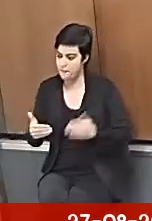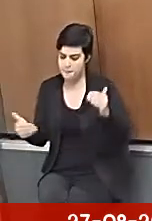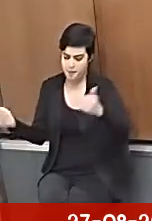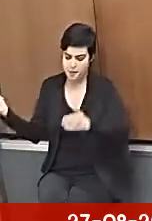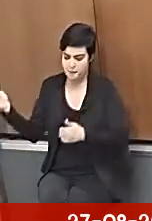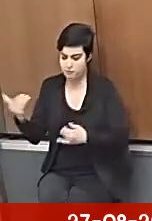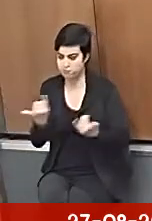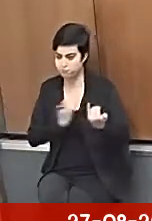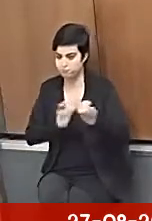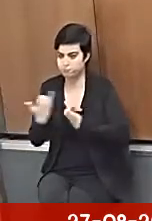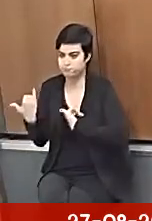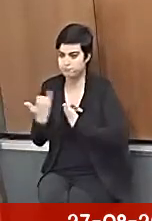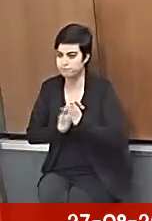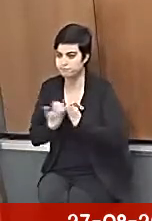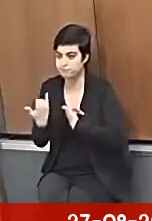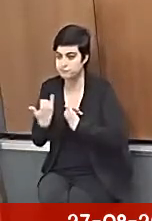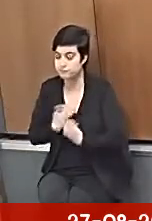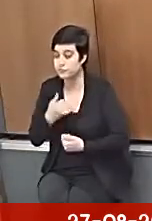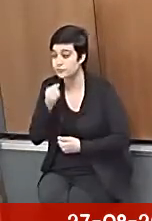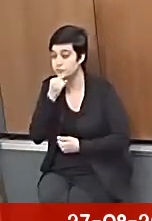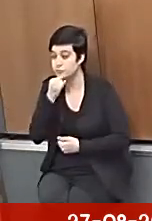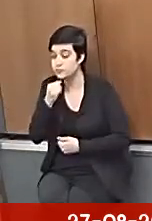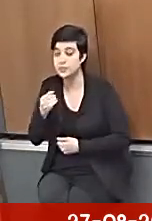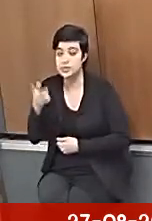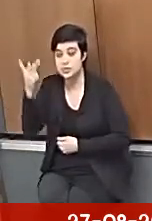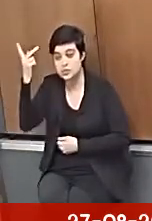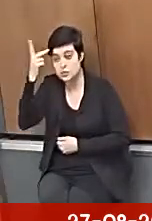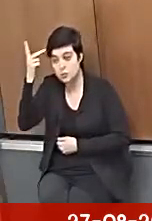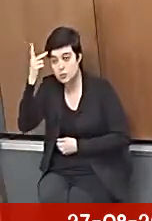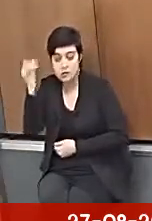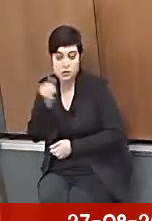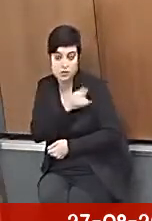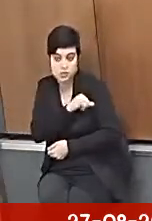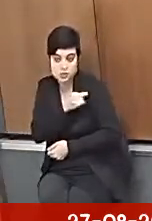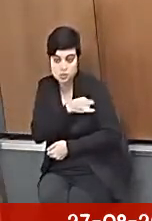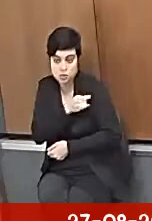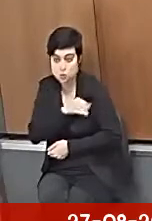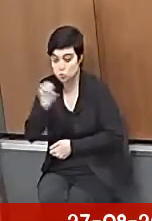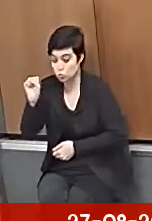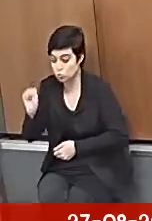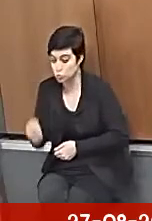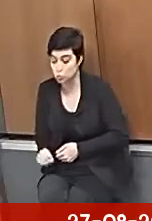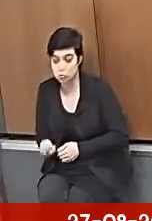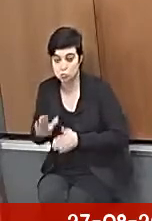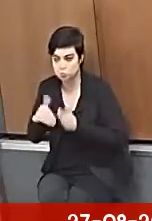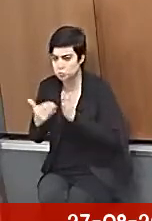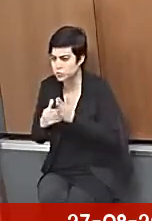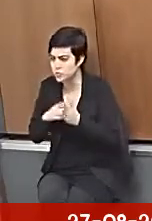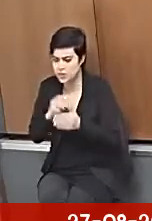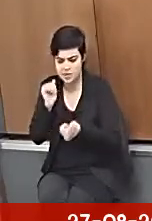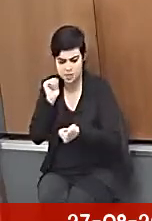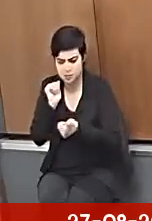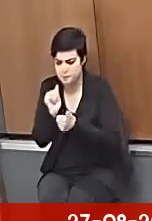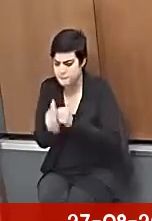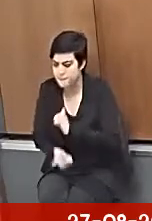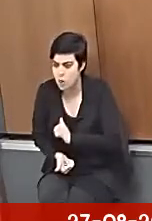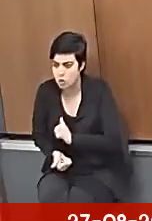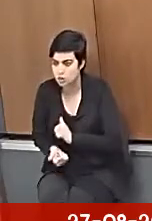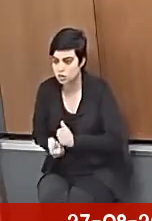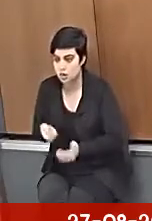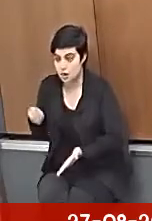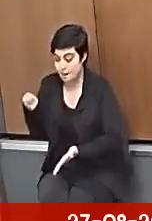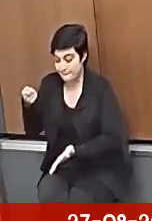porque são paulo rio sul tudo que traz lazer cultura e esporte entretenimento não é